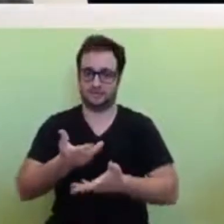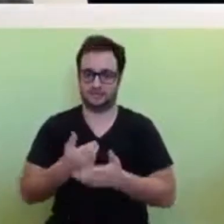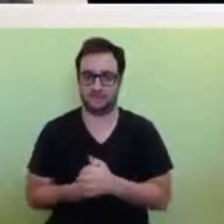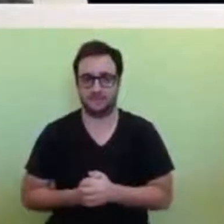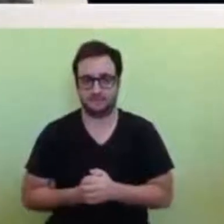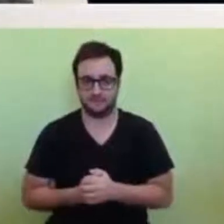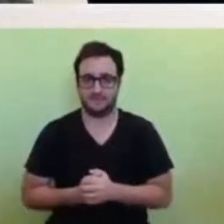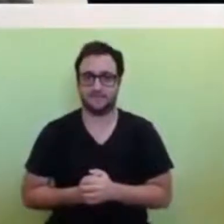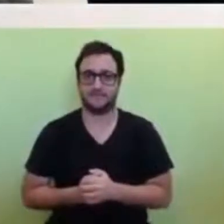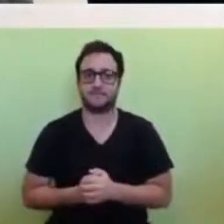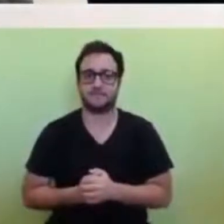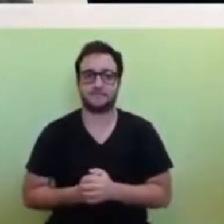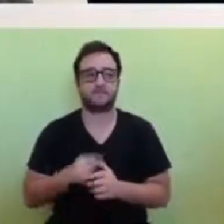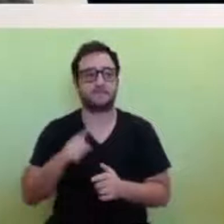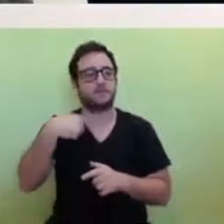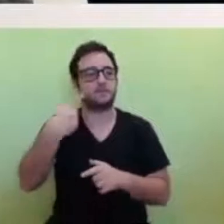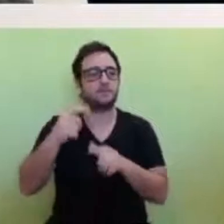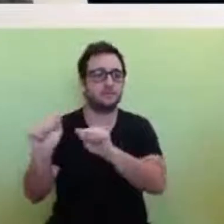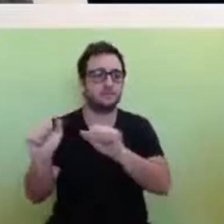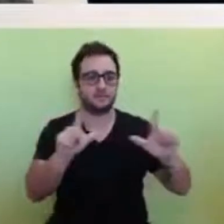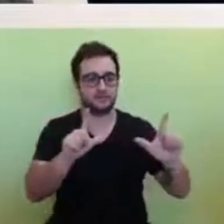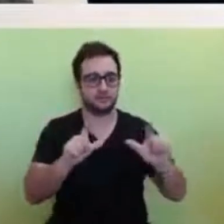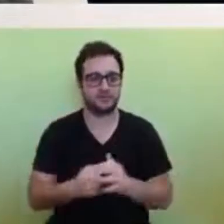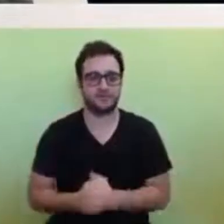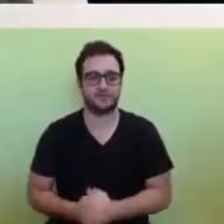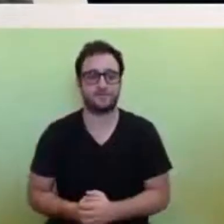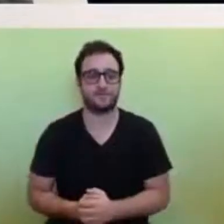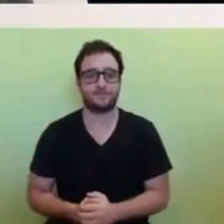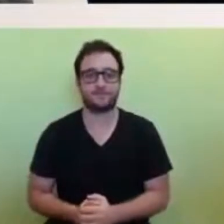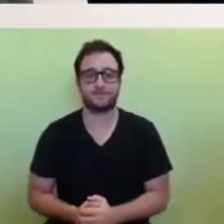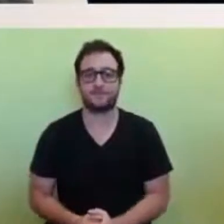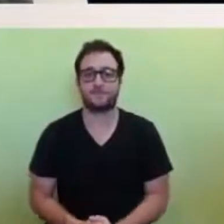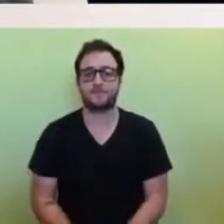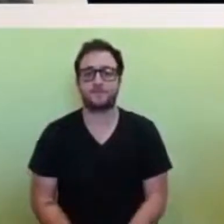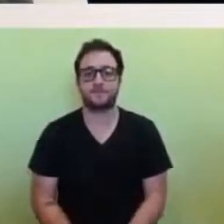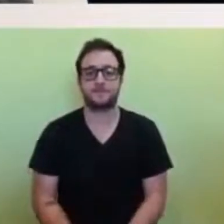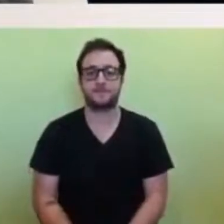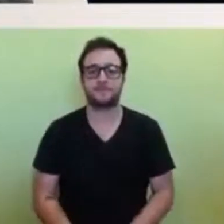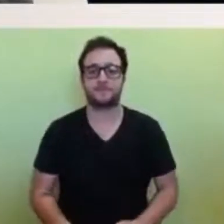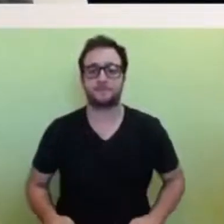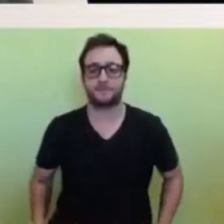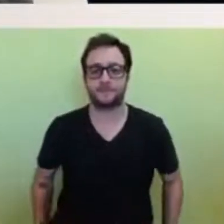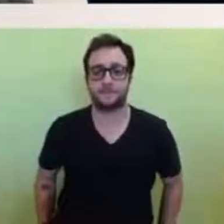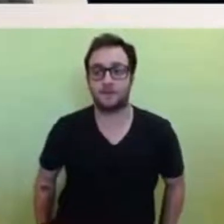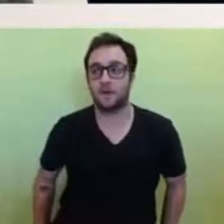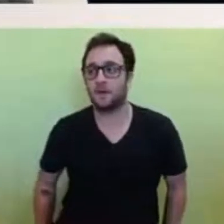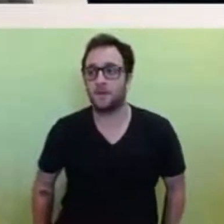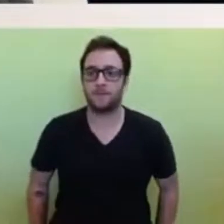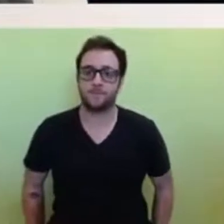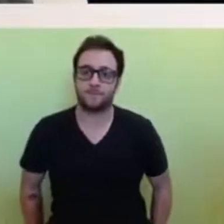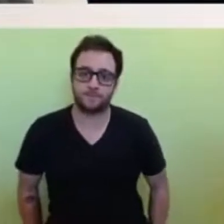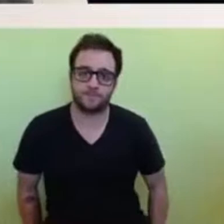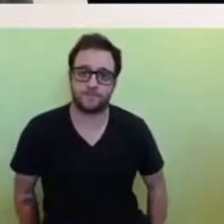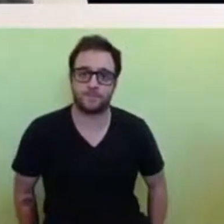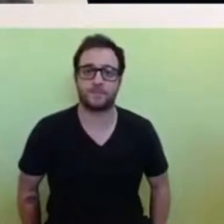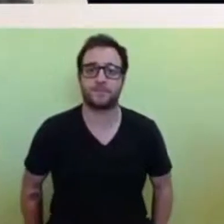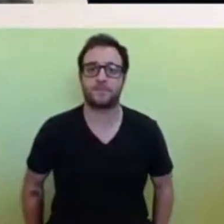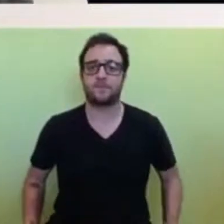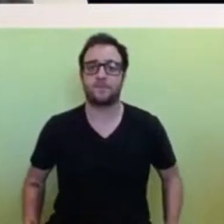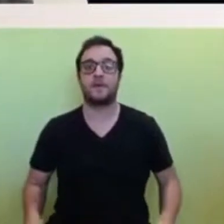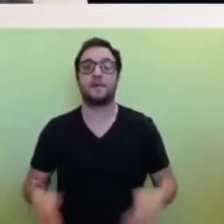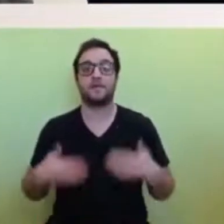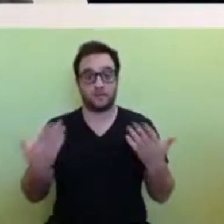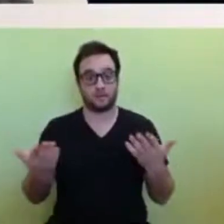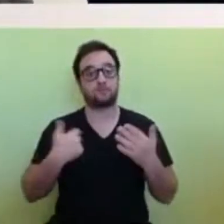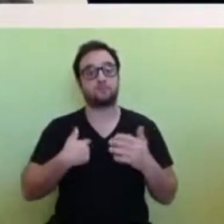Arley, número 2. Aí eu coloquei o caminho da nossa pesquisa, né? Como que, da nossa pesquisa, não, perdão, da